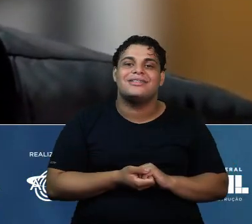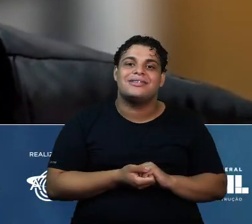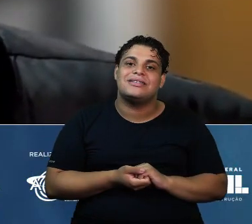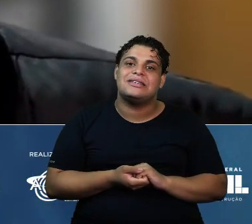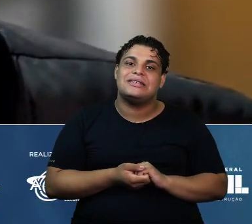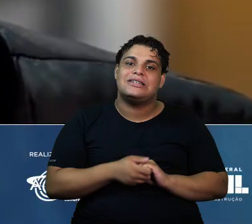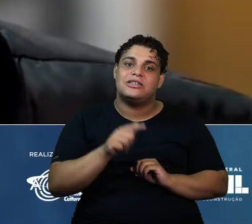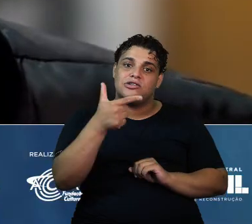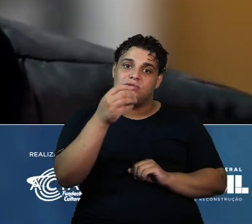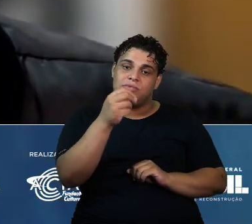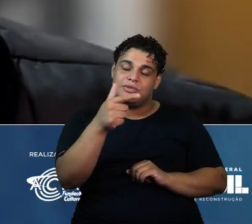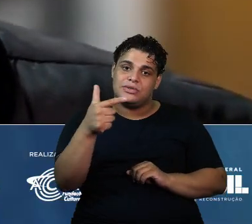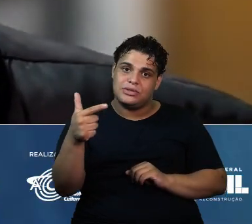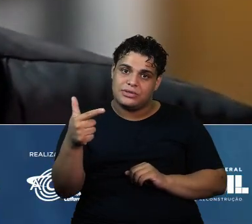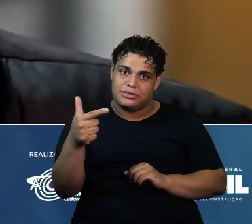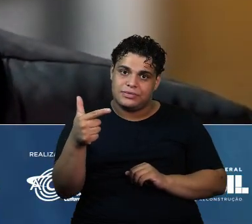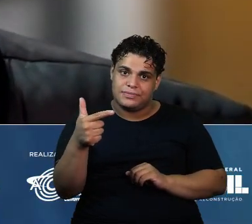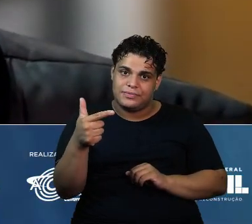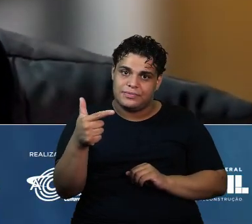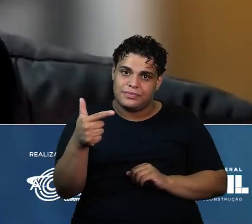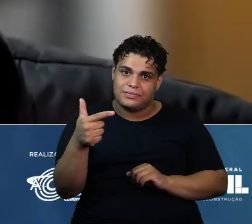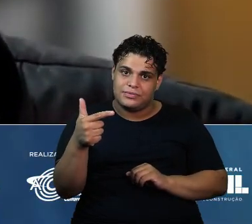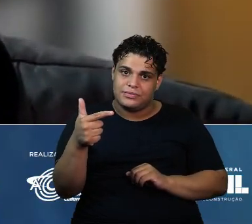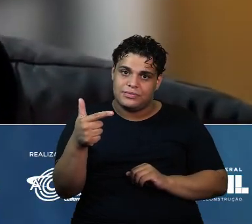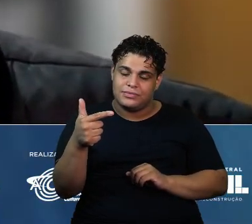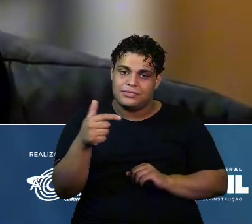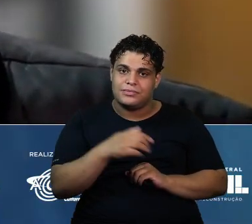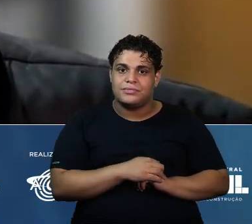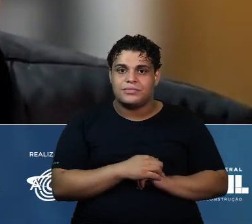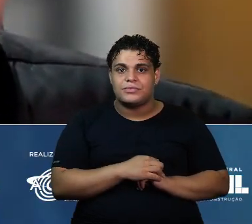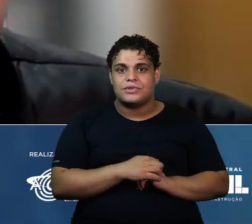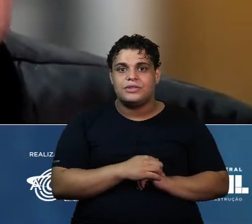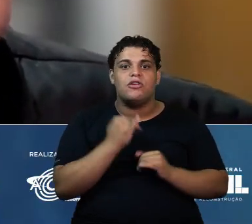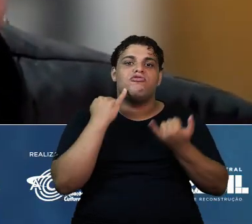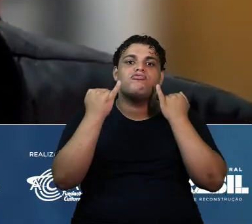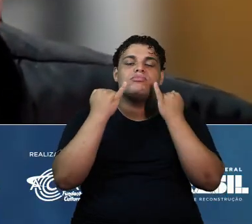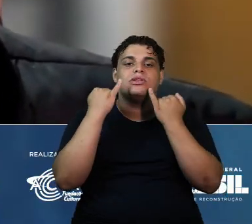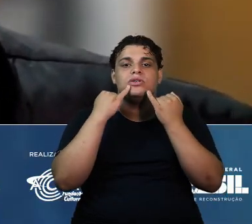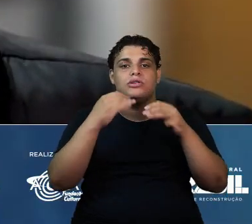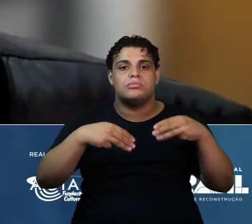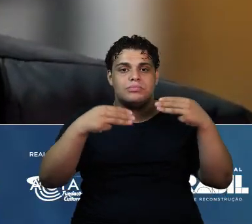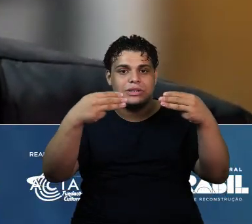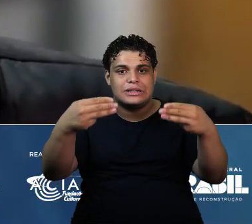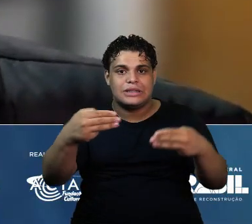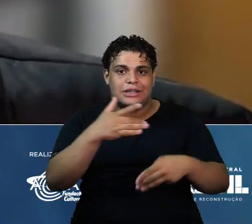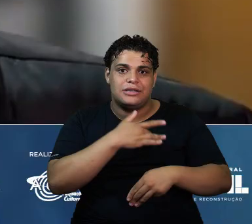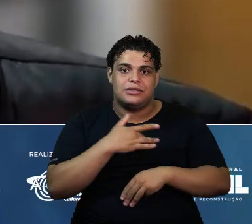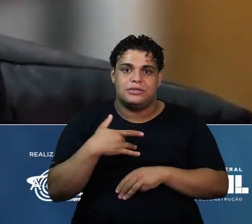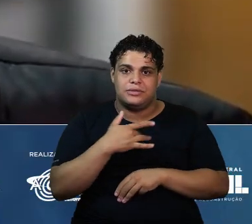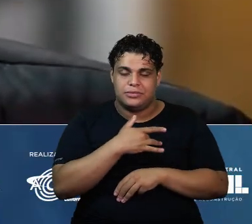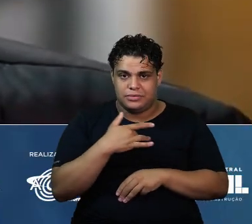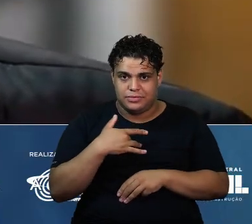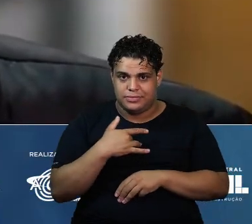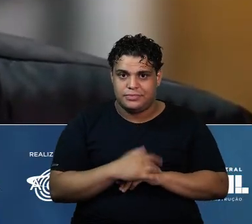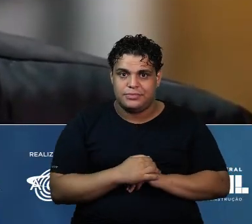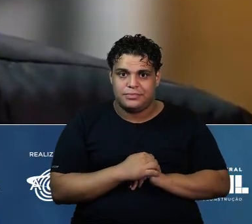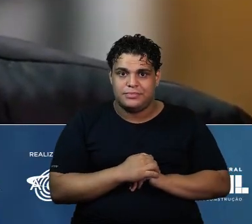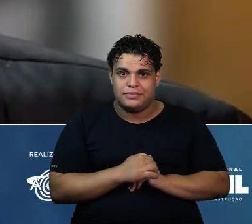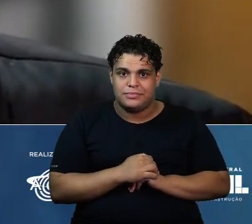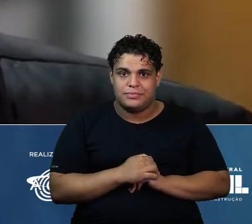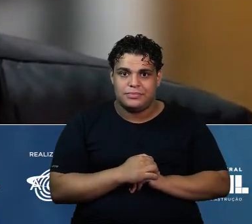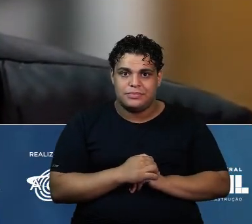em 2022, né, são dados do Ministério da Saúde através do DataSUS e que são compilados pela Sobrasa,